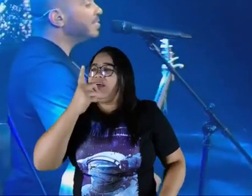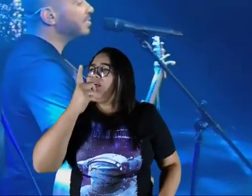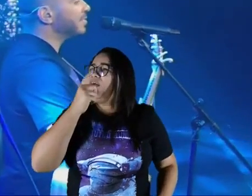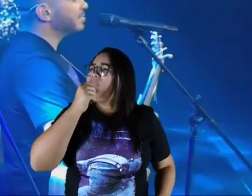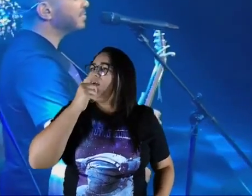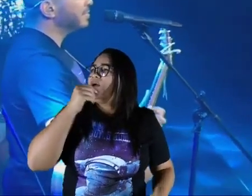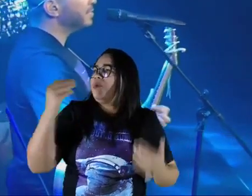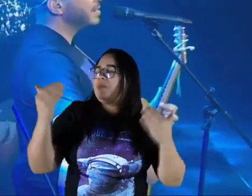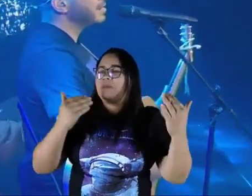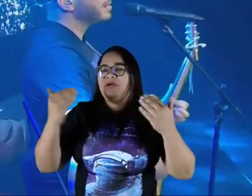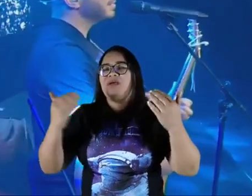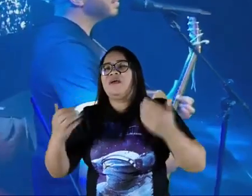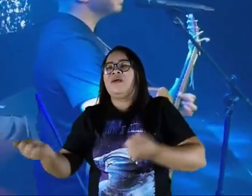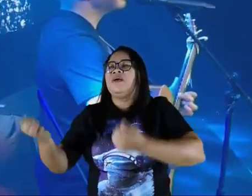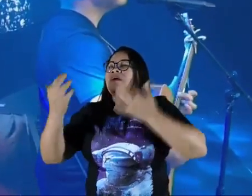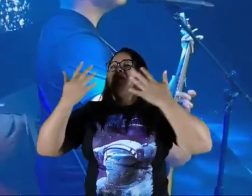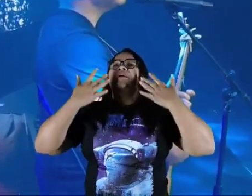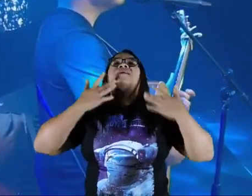me sacia.